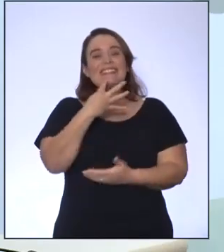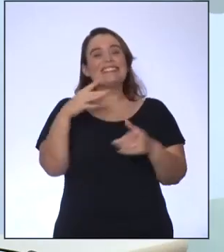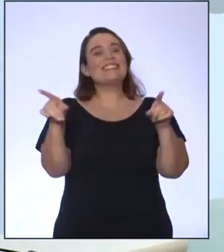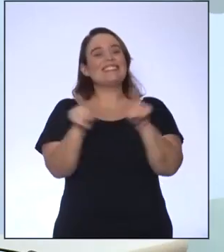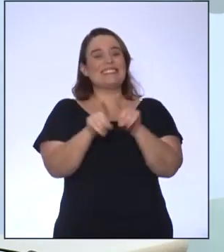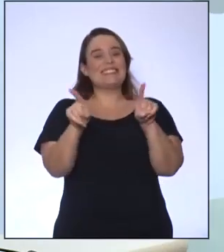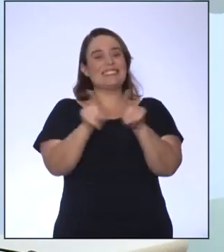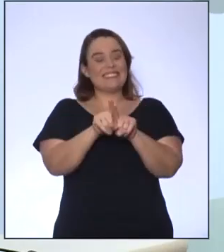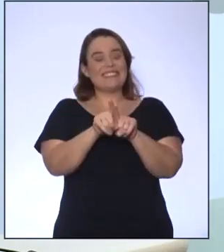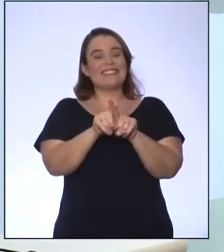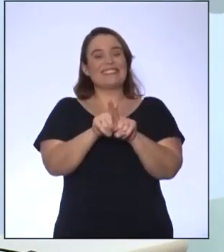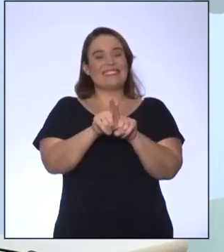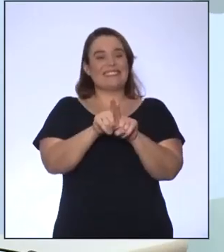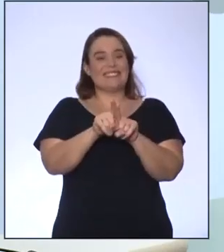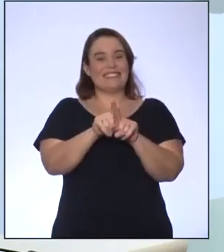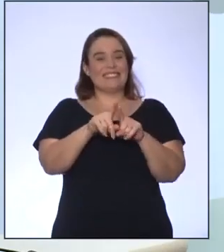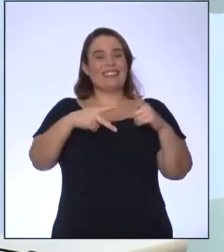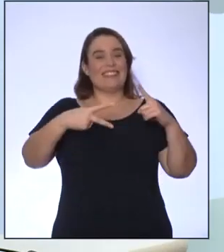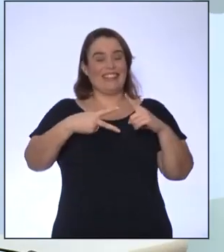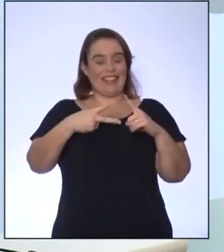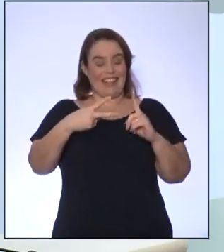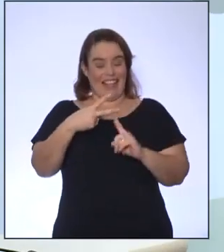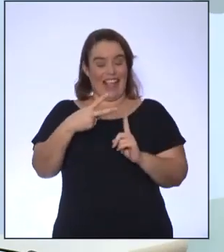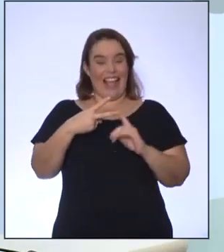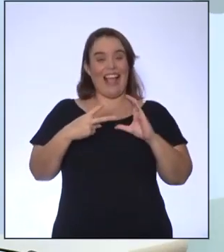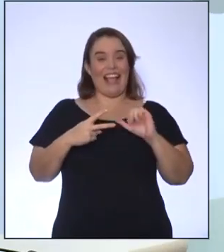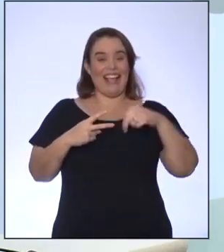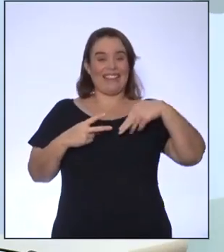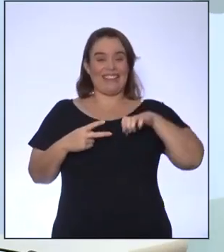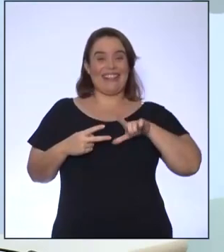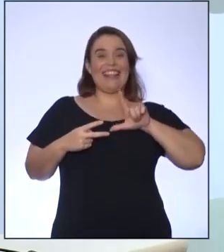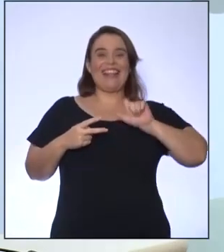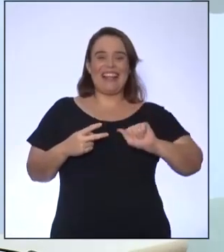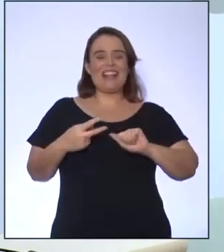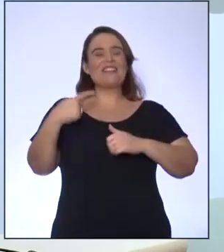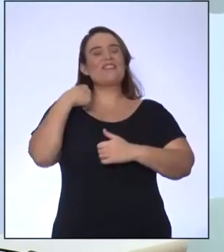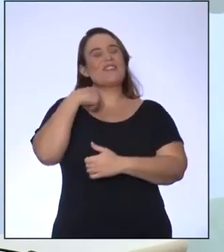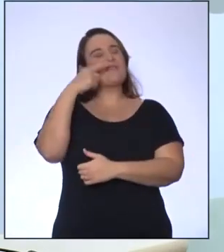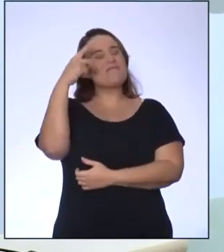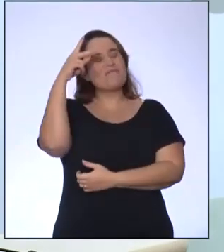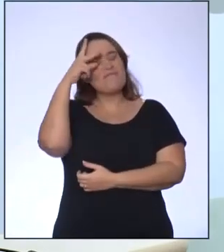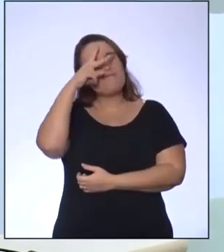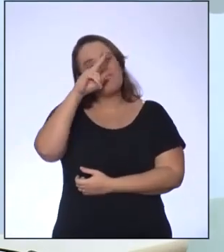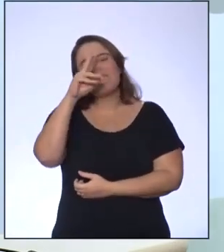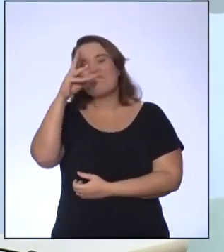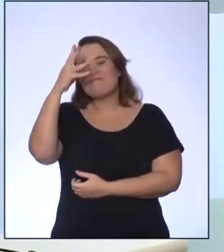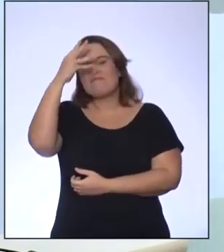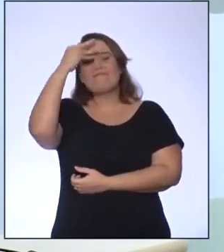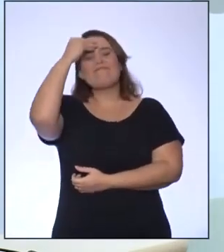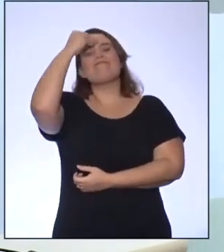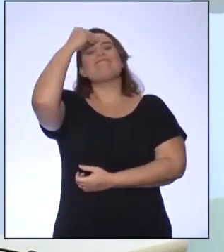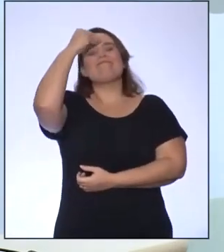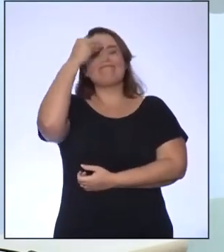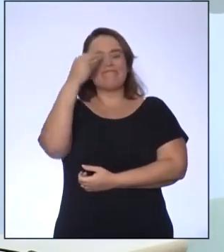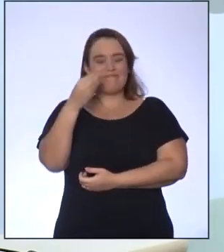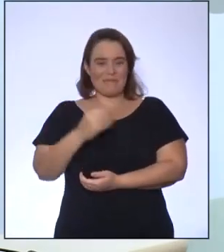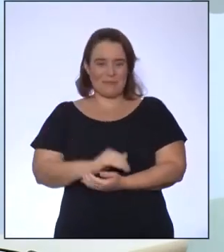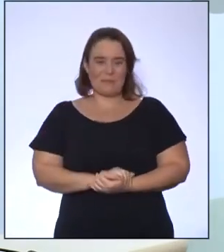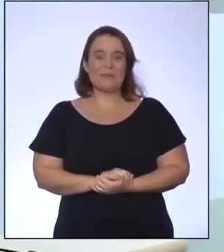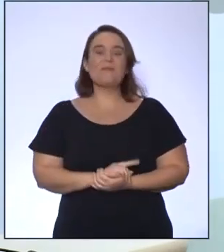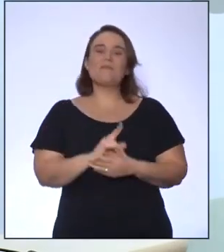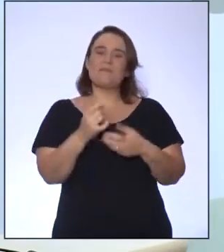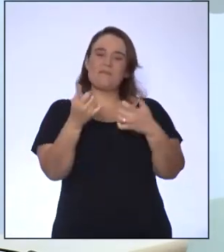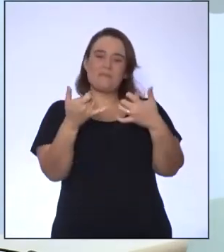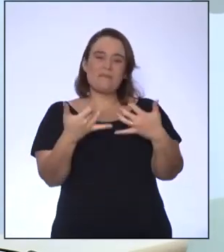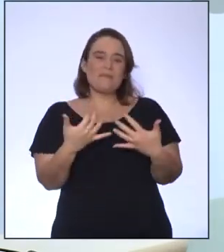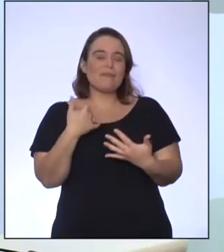que é em Canela, no Rio Grande do Sul, e que também me traz muitas recordações, e quando ela descreveu, eu